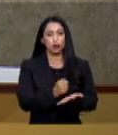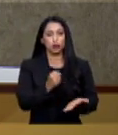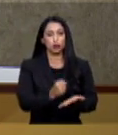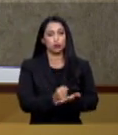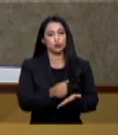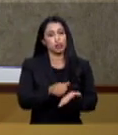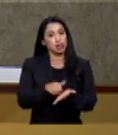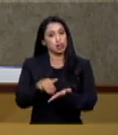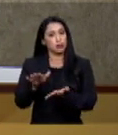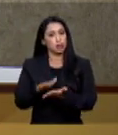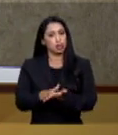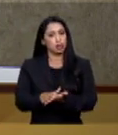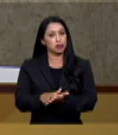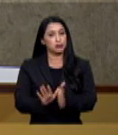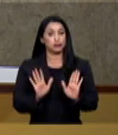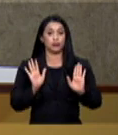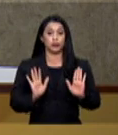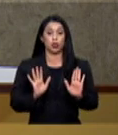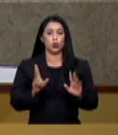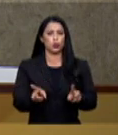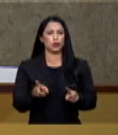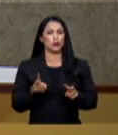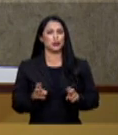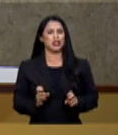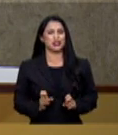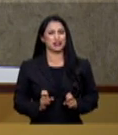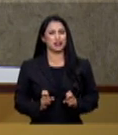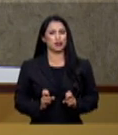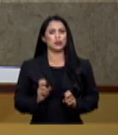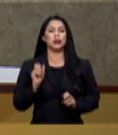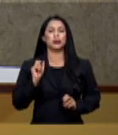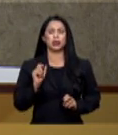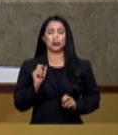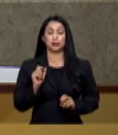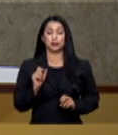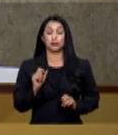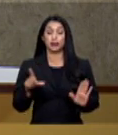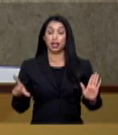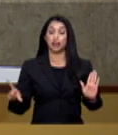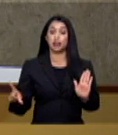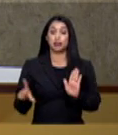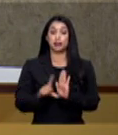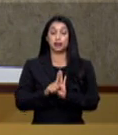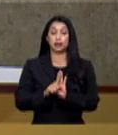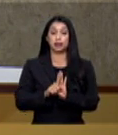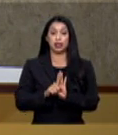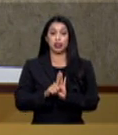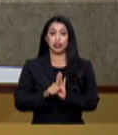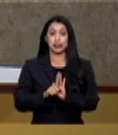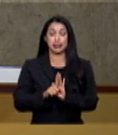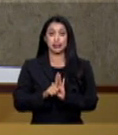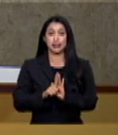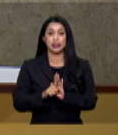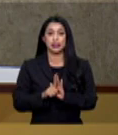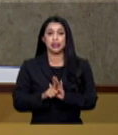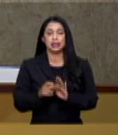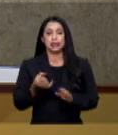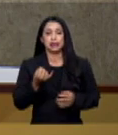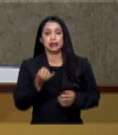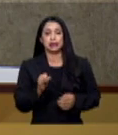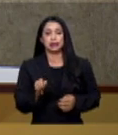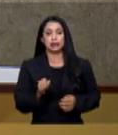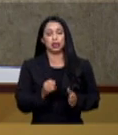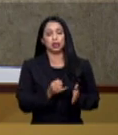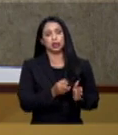demitidas. O que eu acho que o que chama atenção aqui é que essas leis, se elas se protraíram